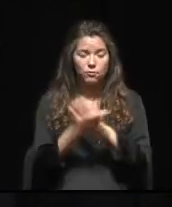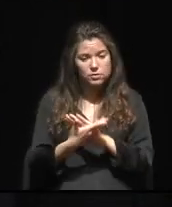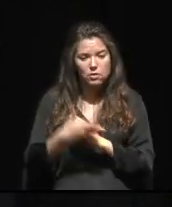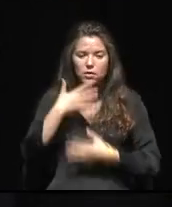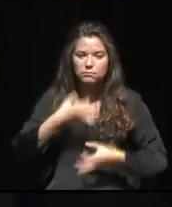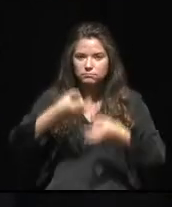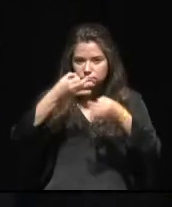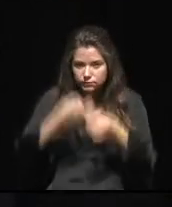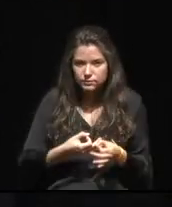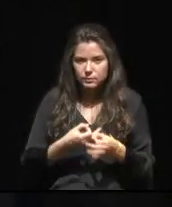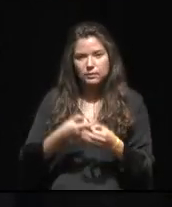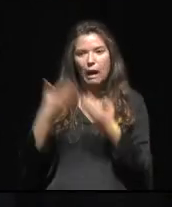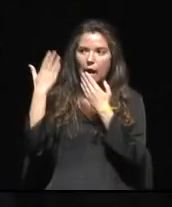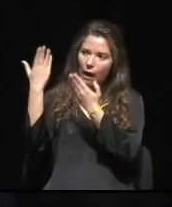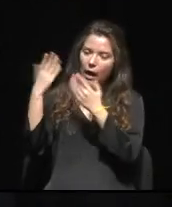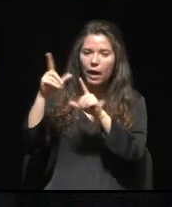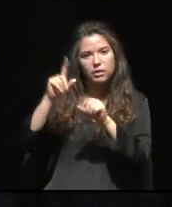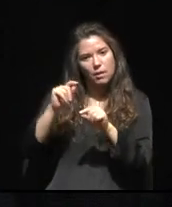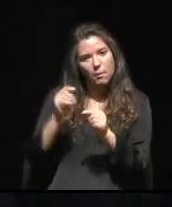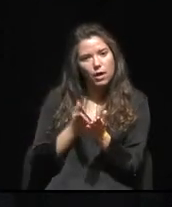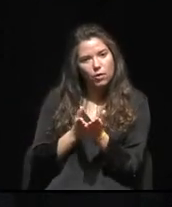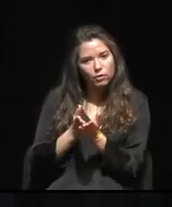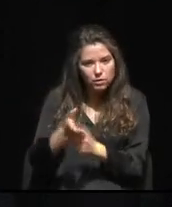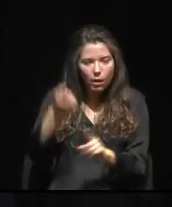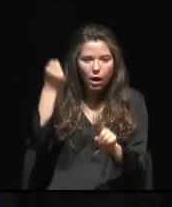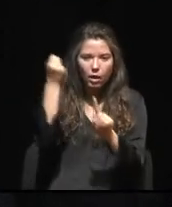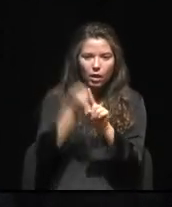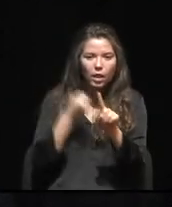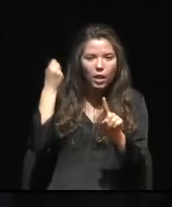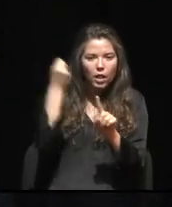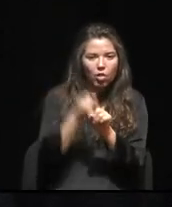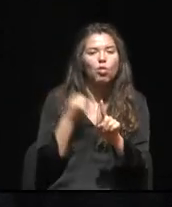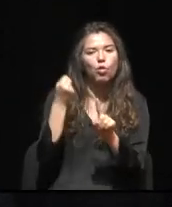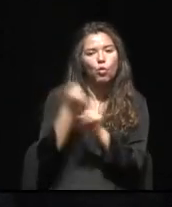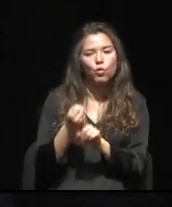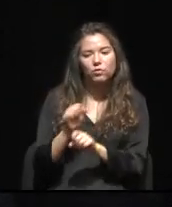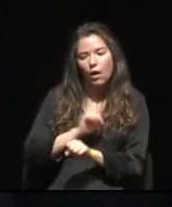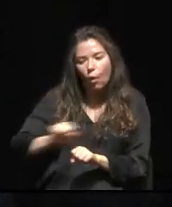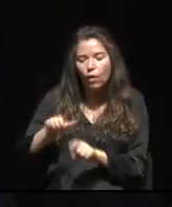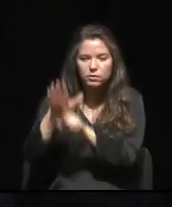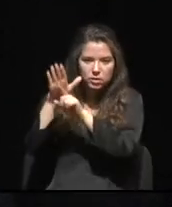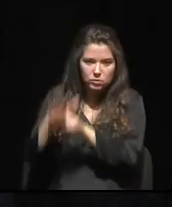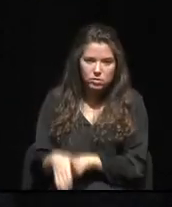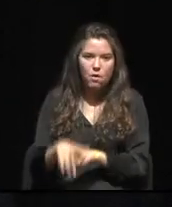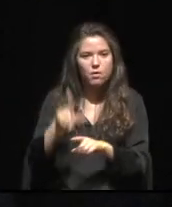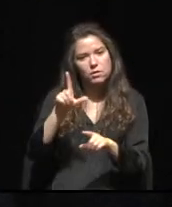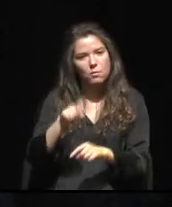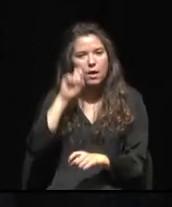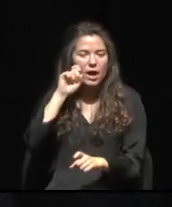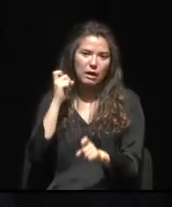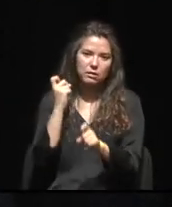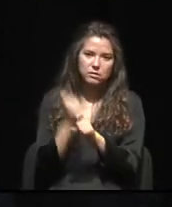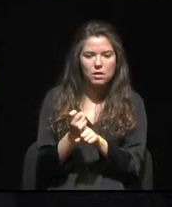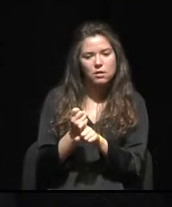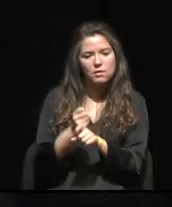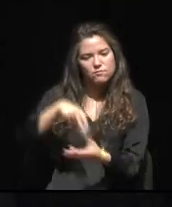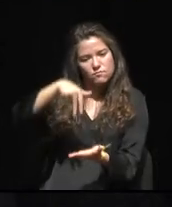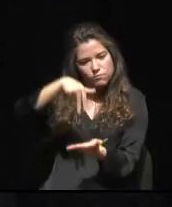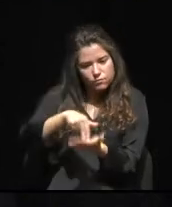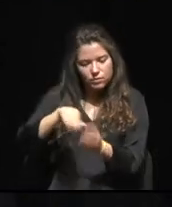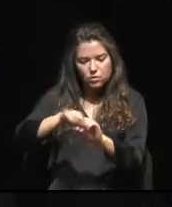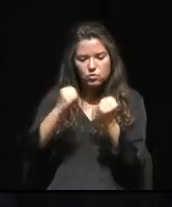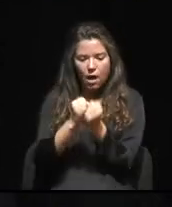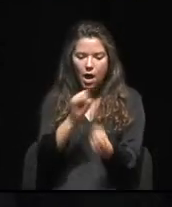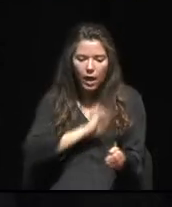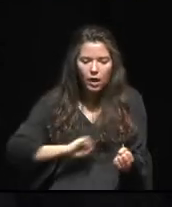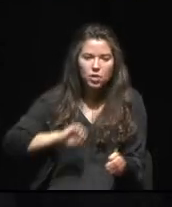afirmamos que saudar é também continuar esse caminho de luta contra discriminações e de exigência do lugar na sociedade que é